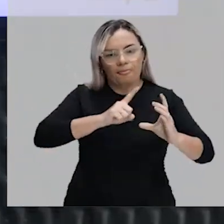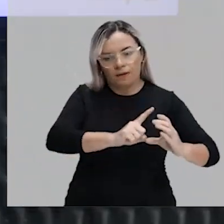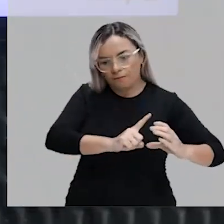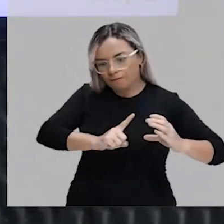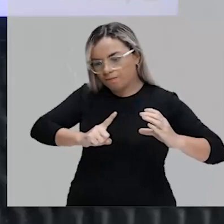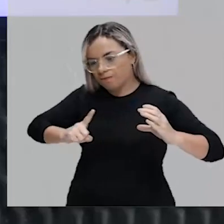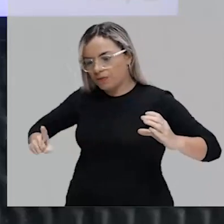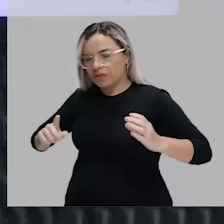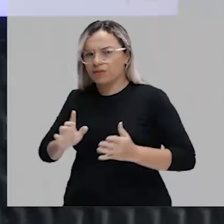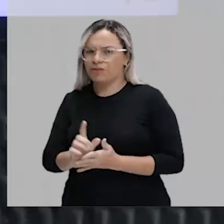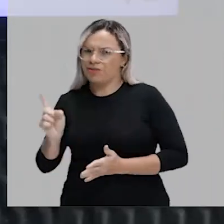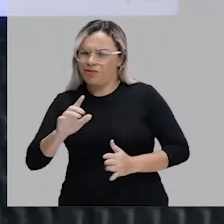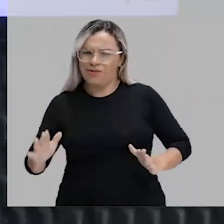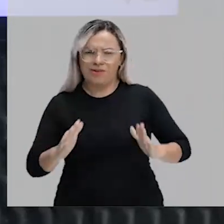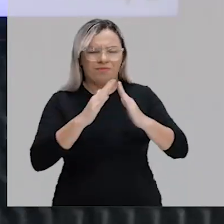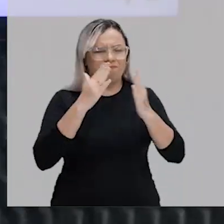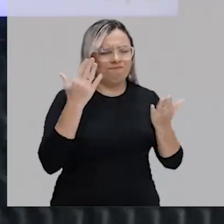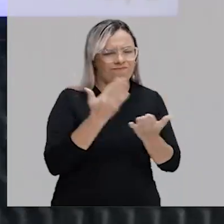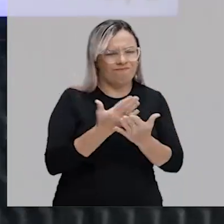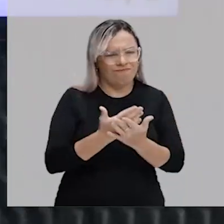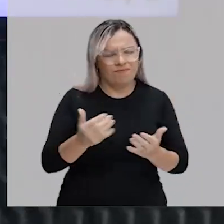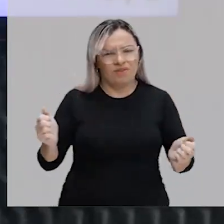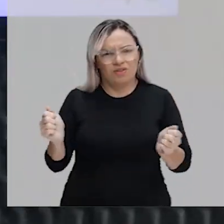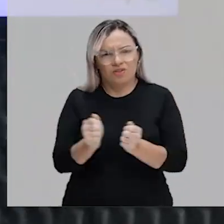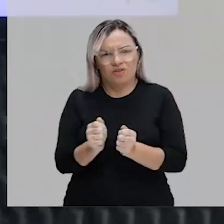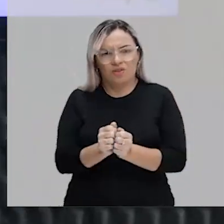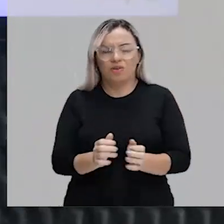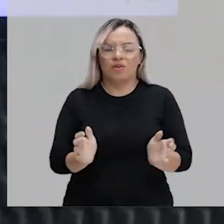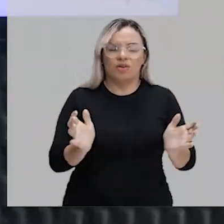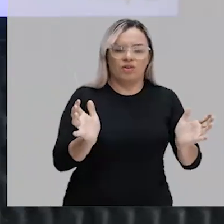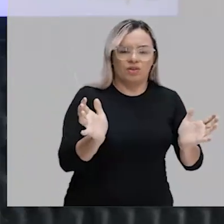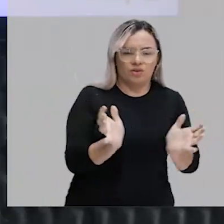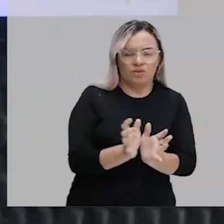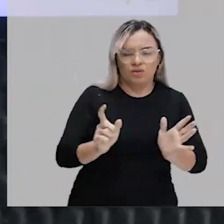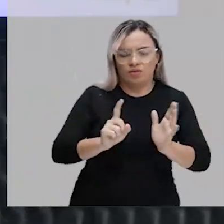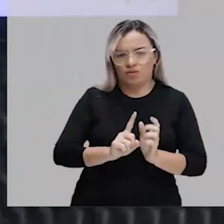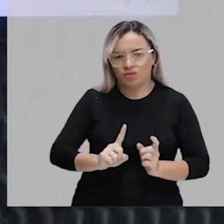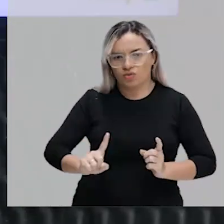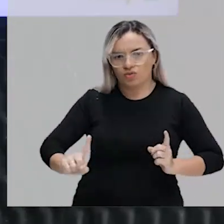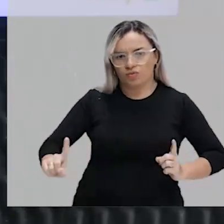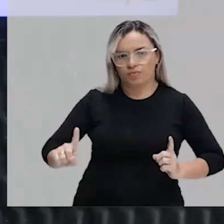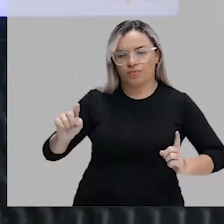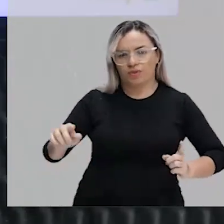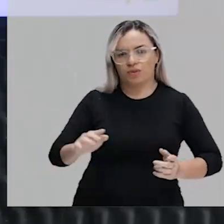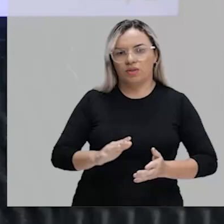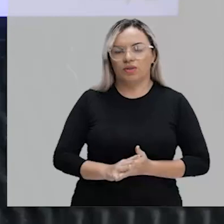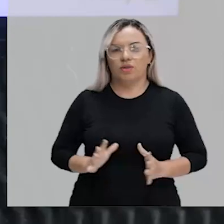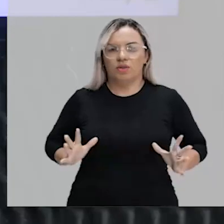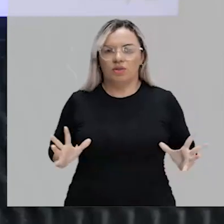escola. Vocês gostam de ficar de grupinho? Fiquem de grupinho um pouquinho distanciados, que todo mundo vai se sentir